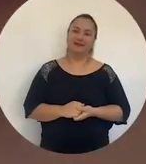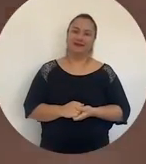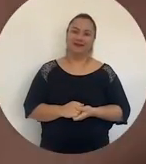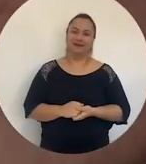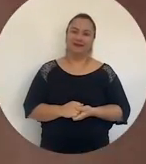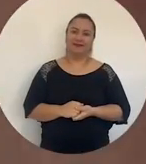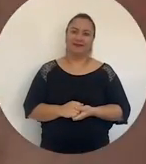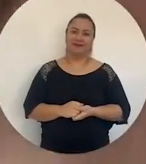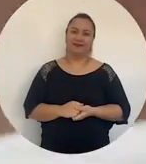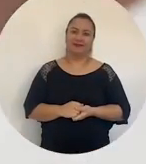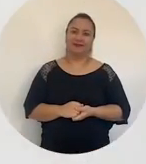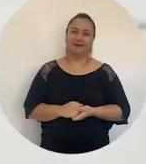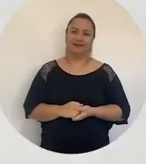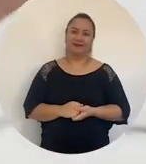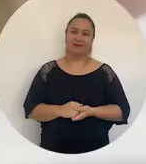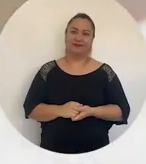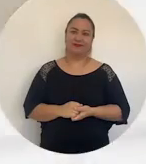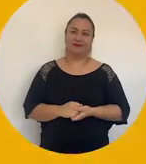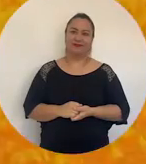hein?